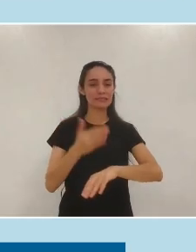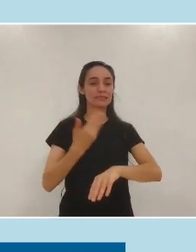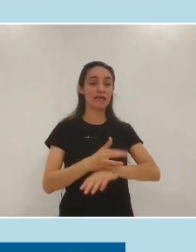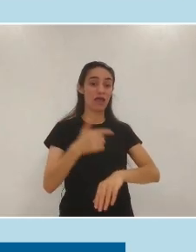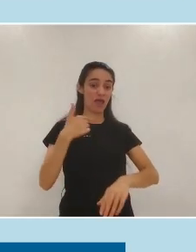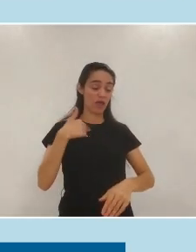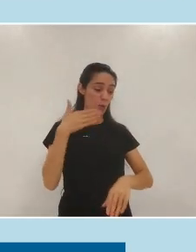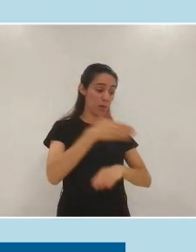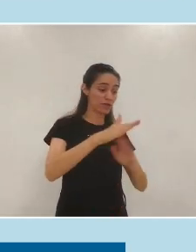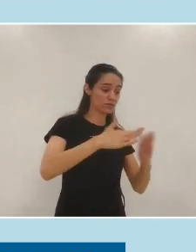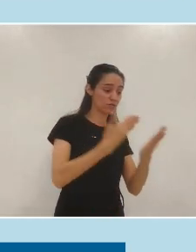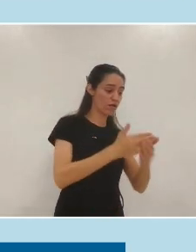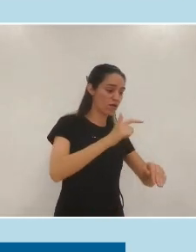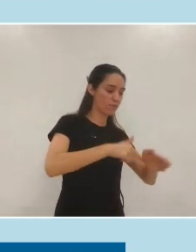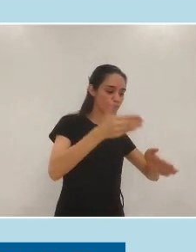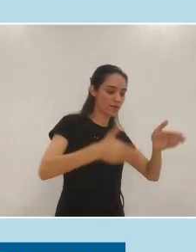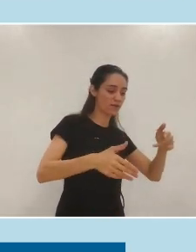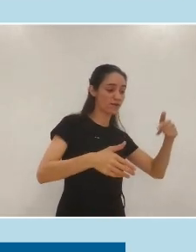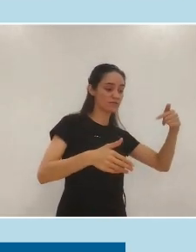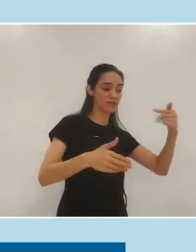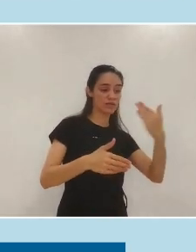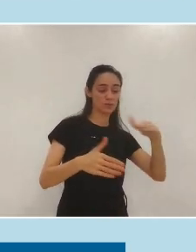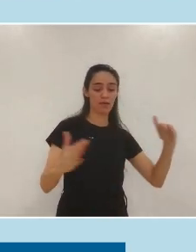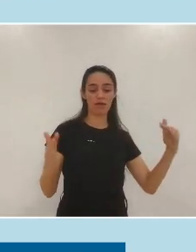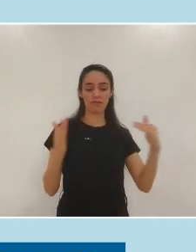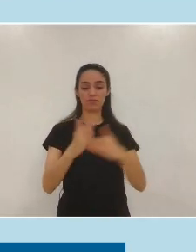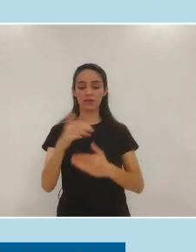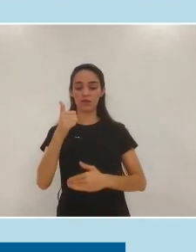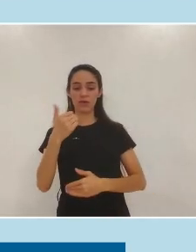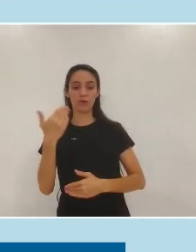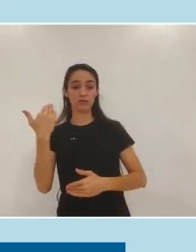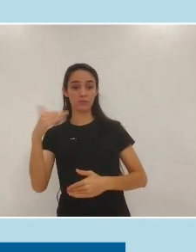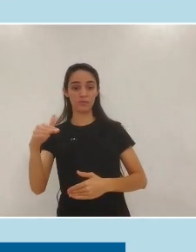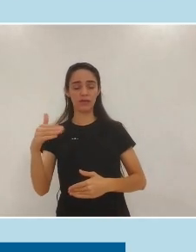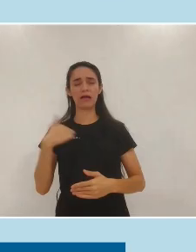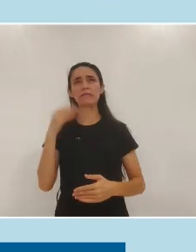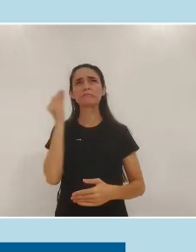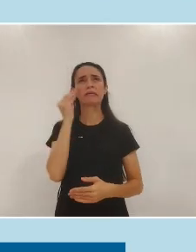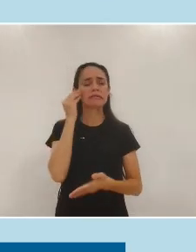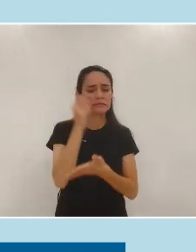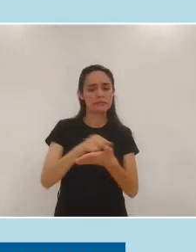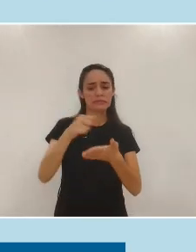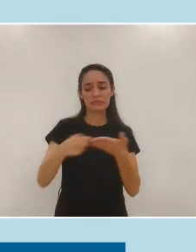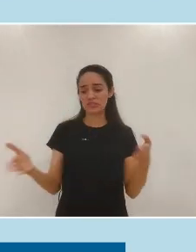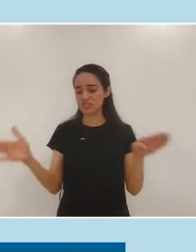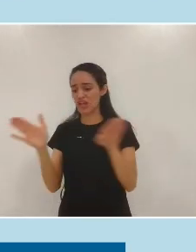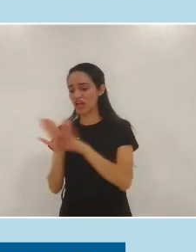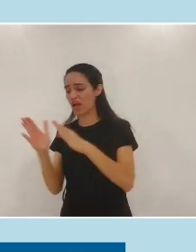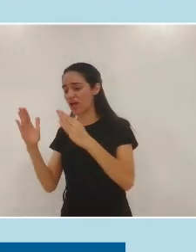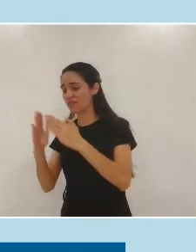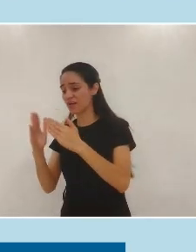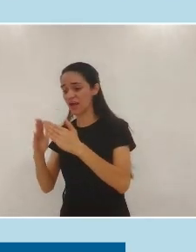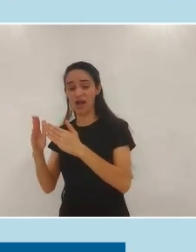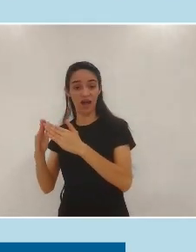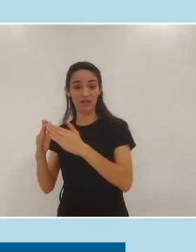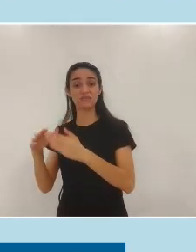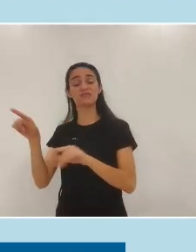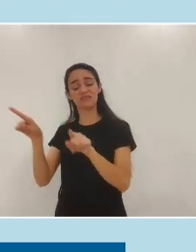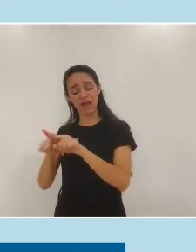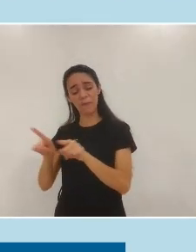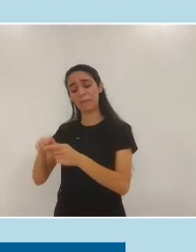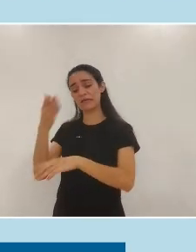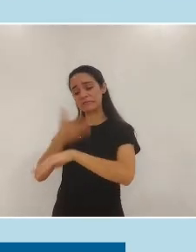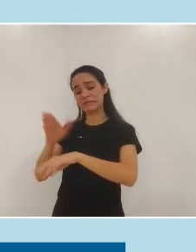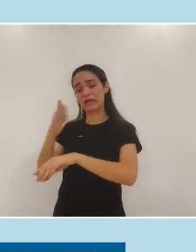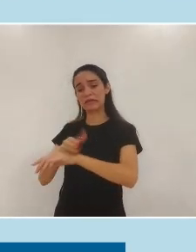até 11h30 da manhã, tentando escrever no colégio, ainda chegar em casa eu tinha que fazer caligrafia, porque a minha letra era feia. Como você vai